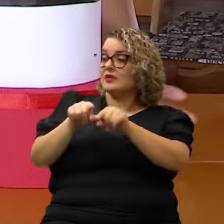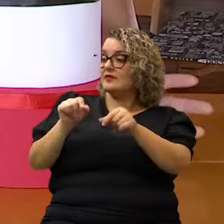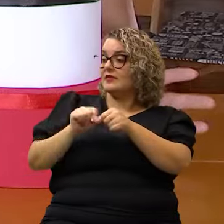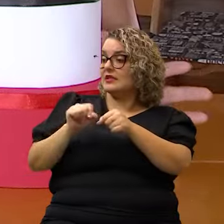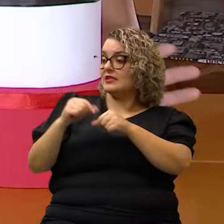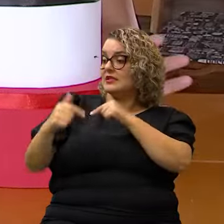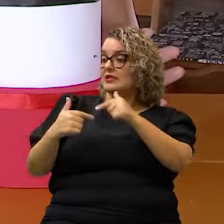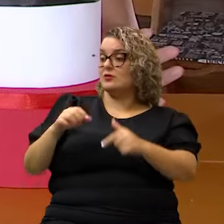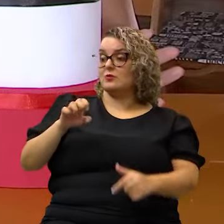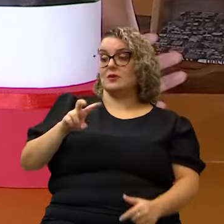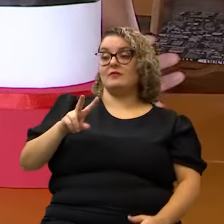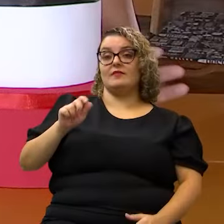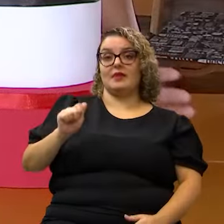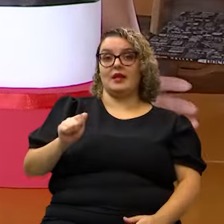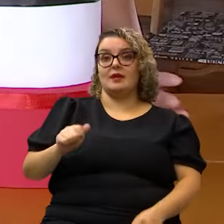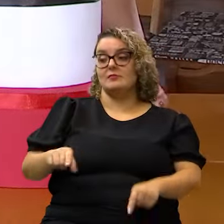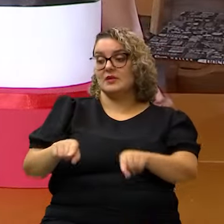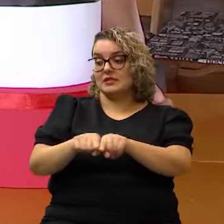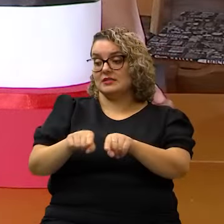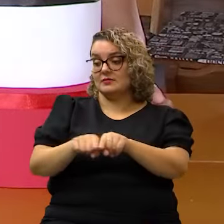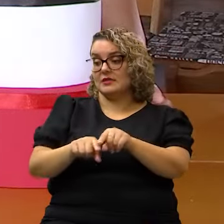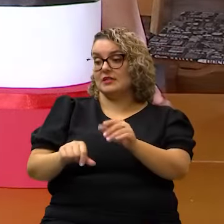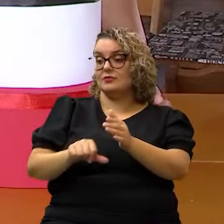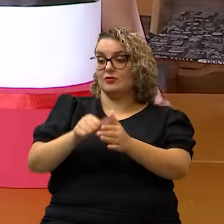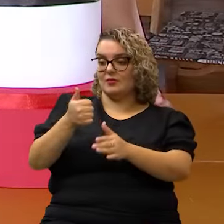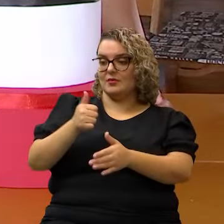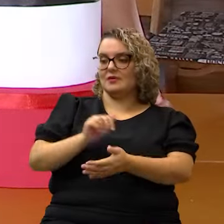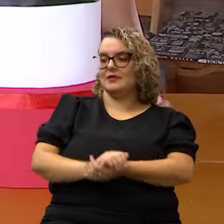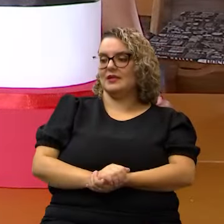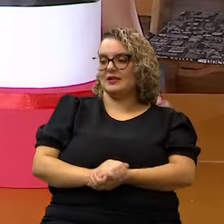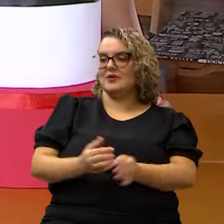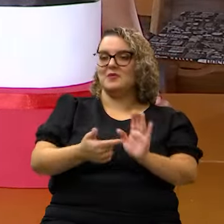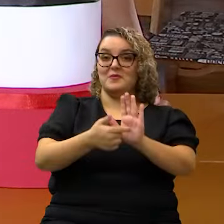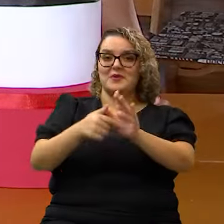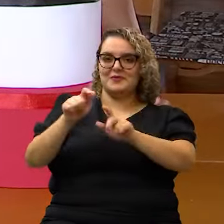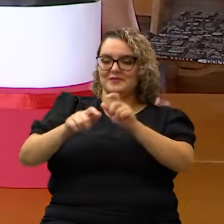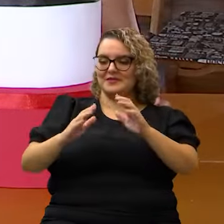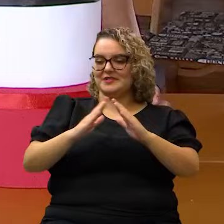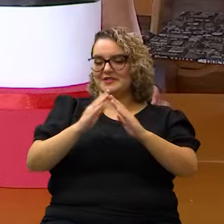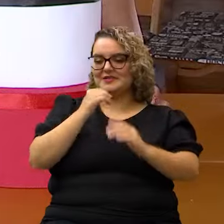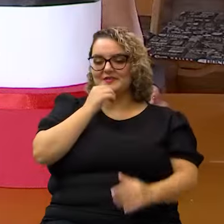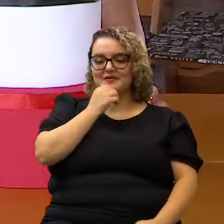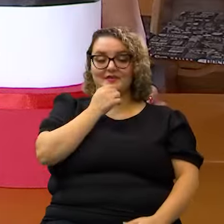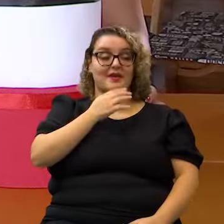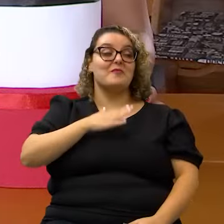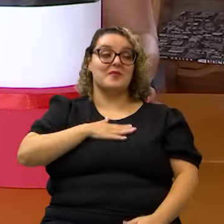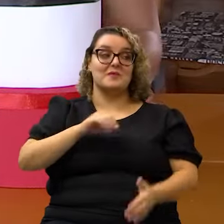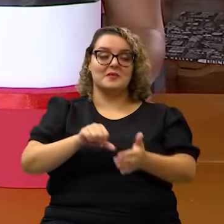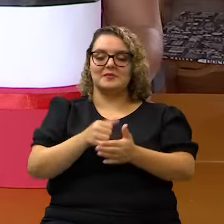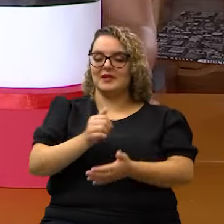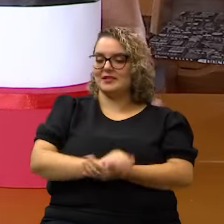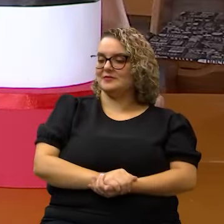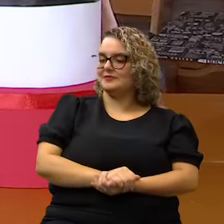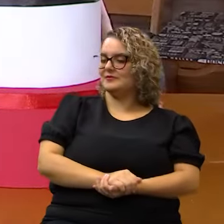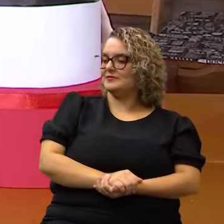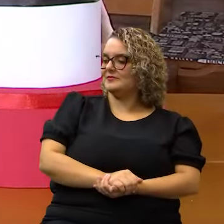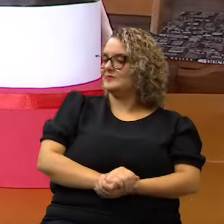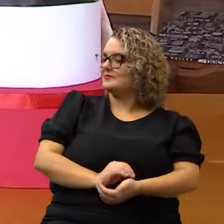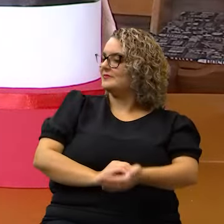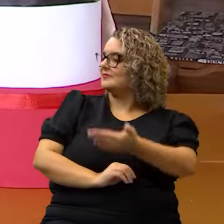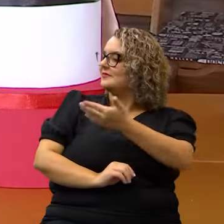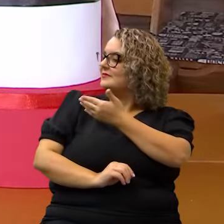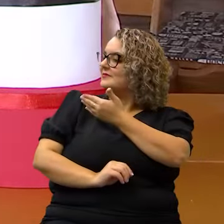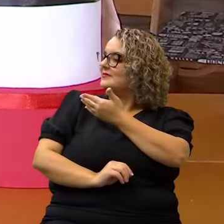inclusive, a gente tá fazendo aqui, trabalhando com EVA, mas também tem a sua primeira peça. Tem a Mostra minha primeira peça. Mostra aqui de casa, a sua primeira peça. Ah,